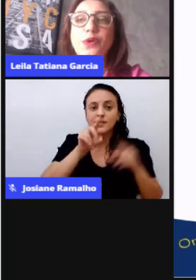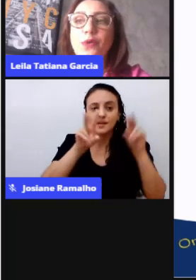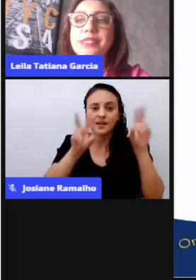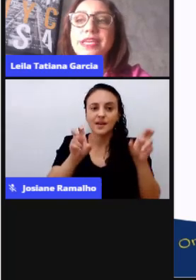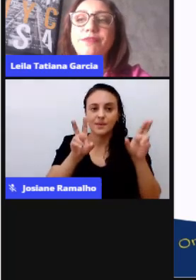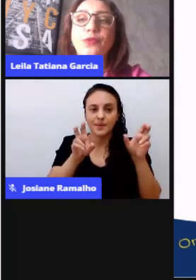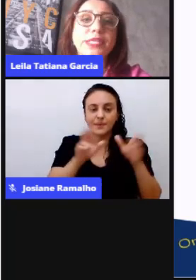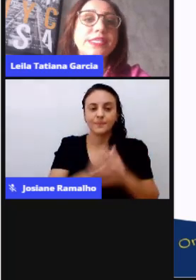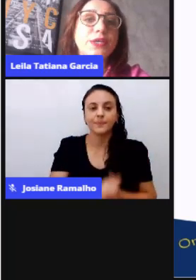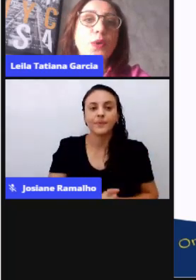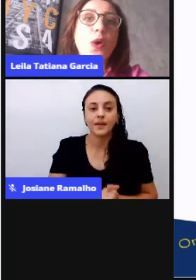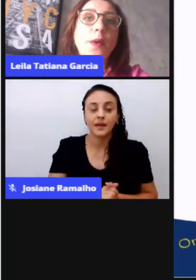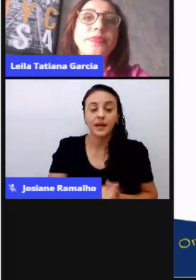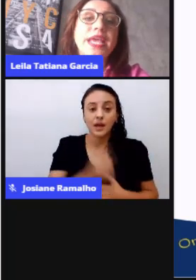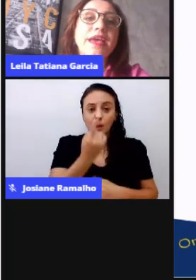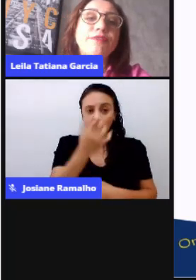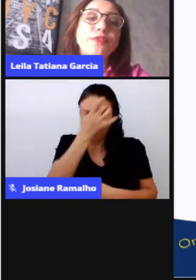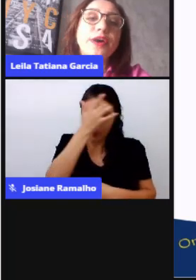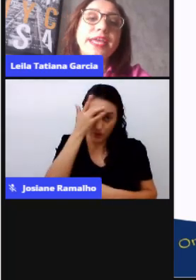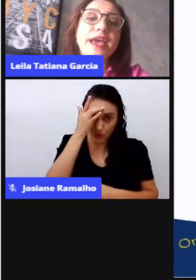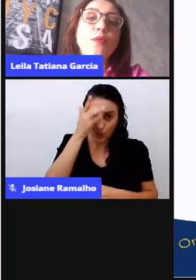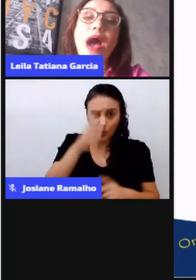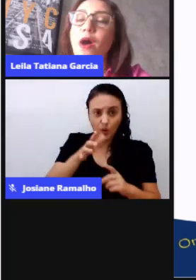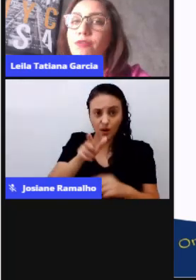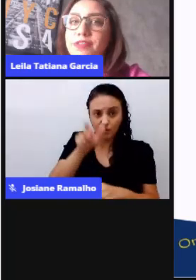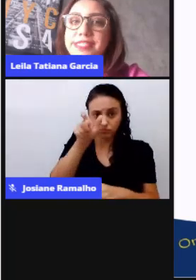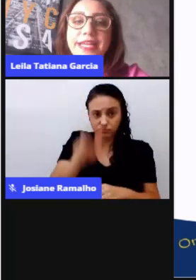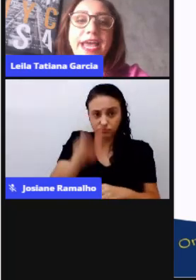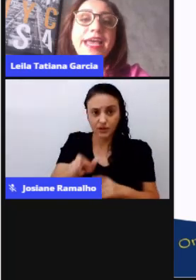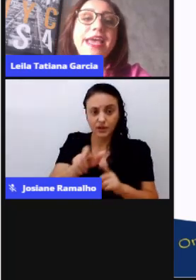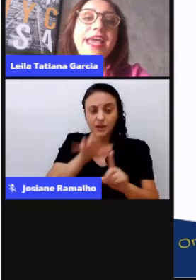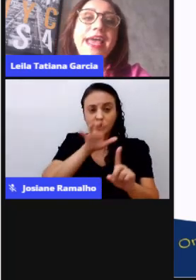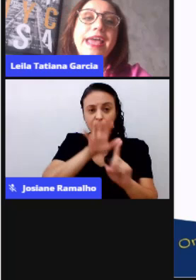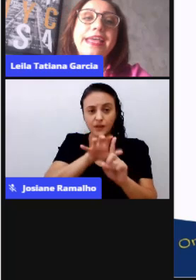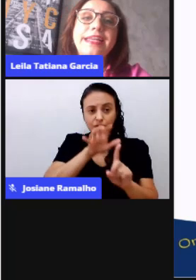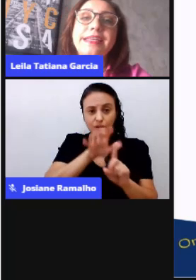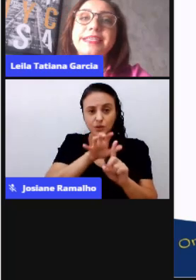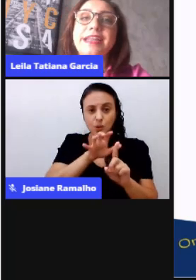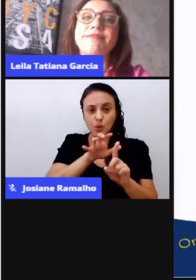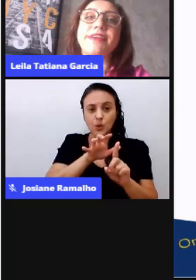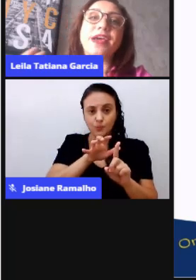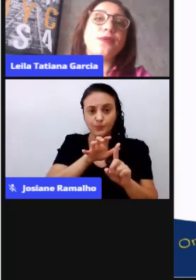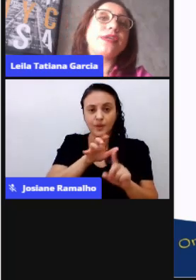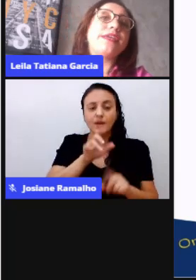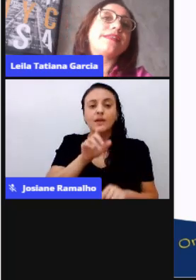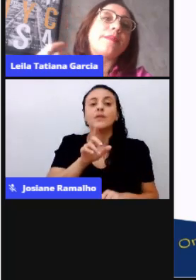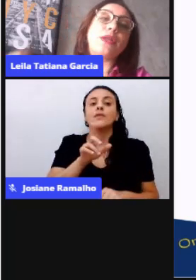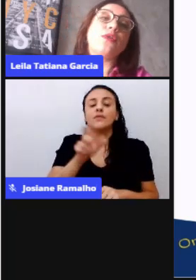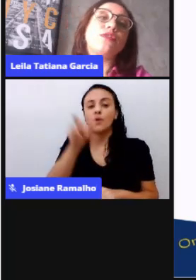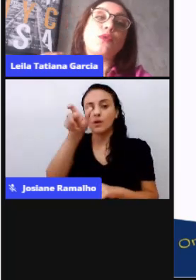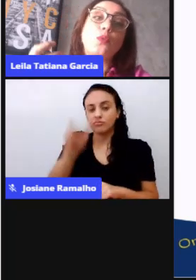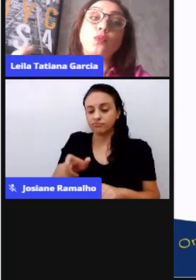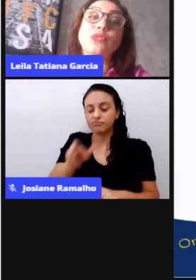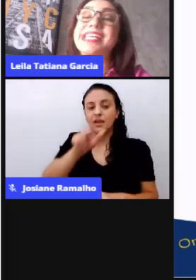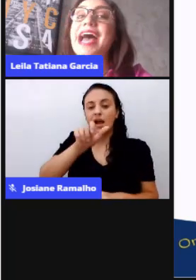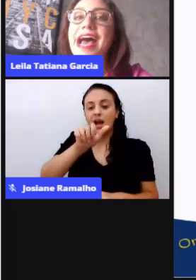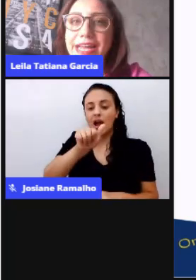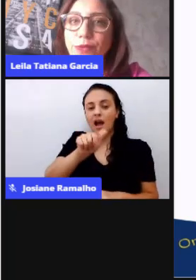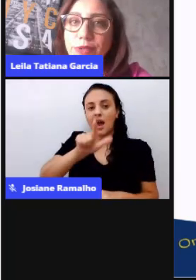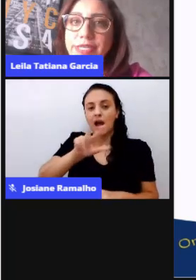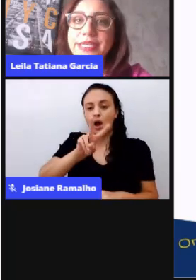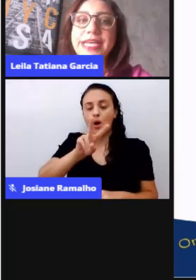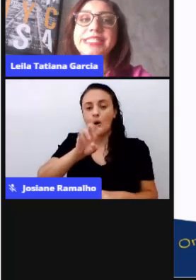Uma das pessoas que influenciou foi o Alves, né? Ele escreveu e trabalhou com